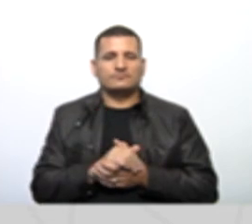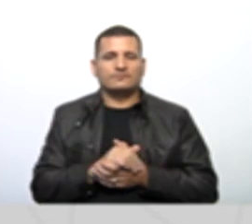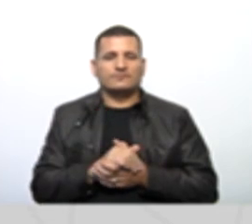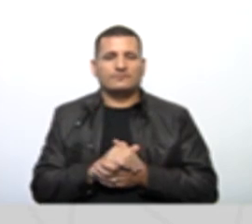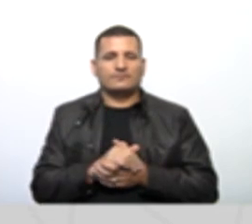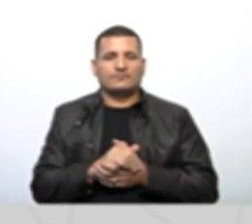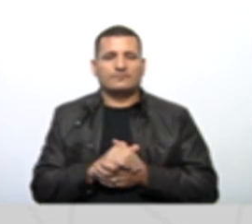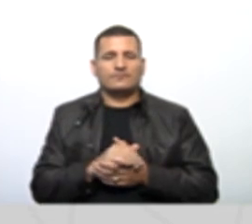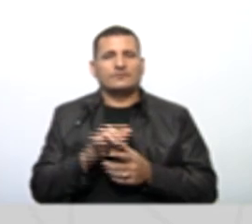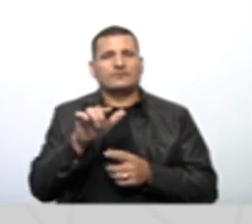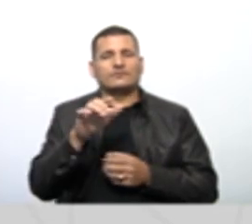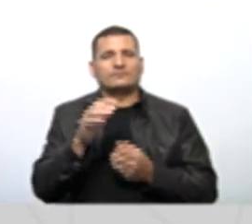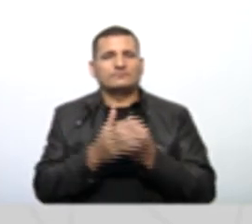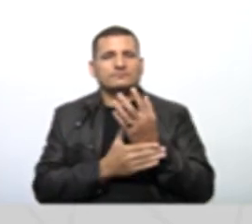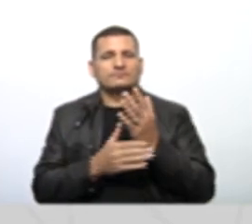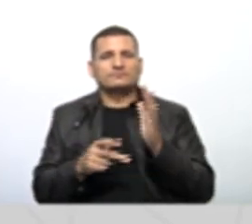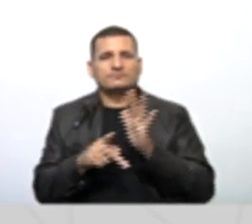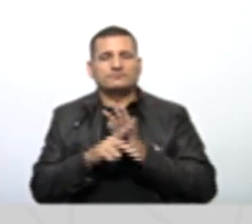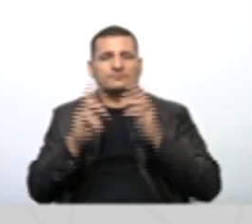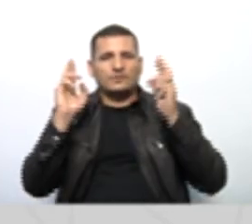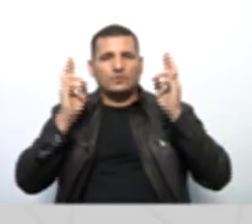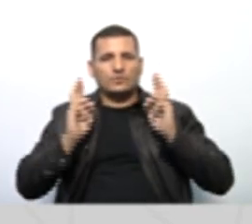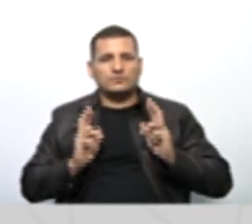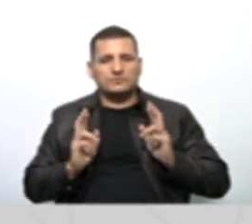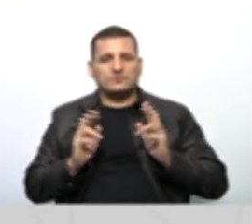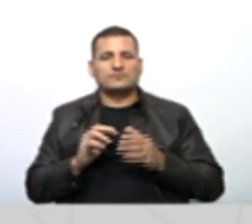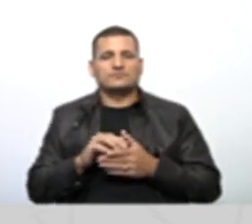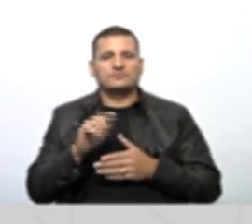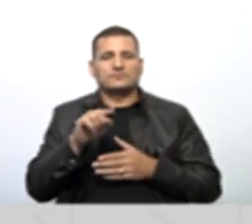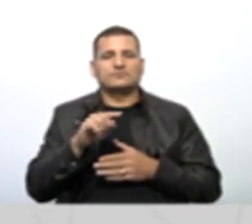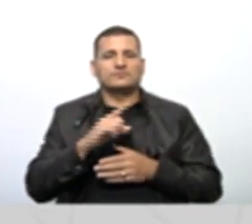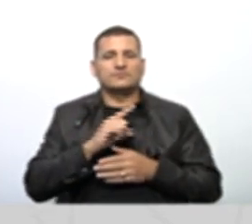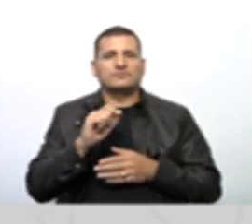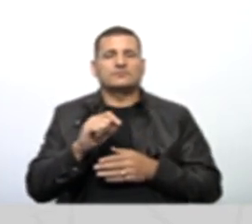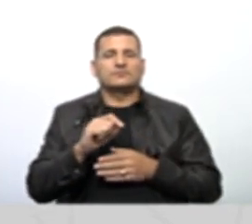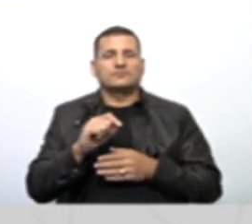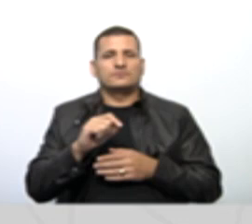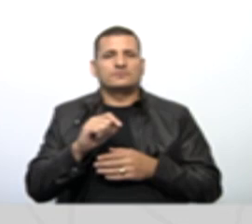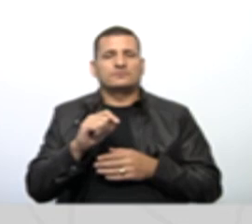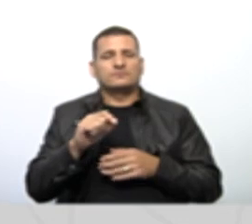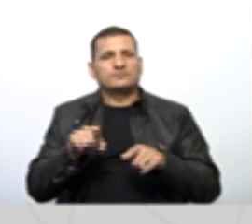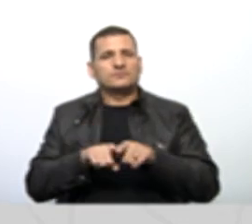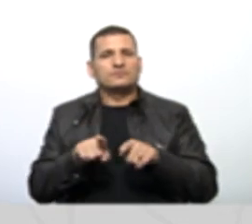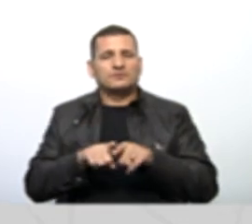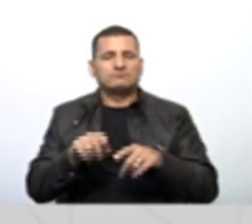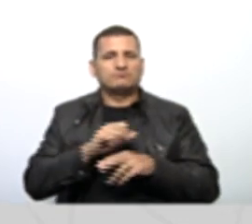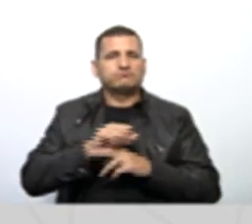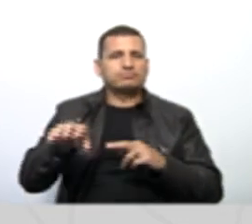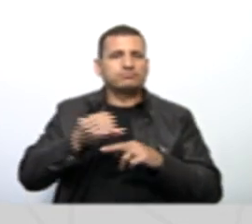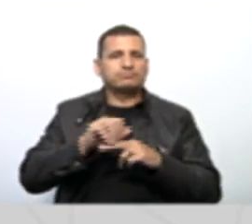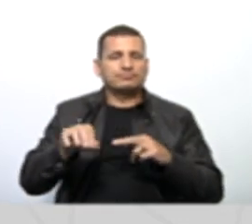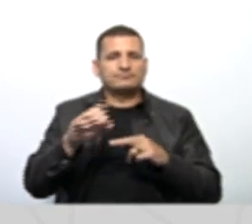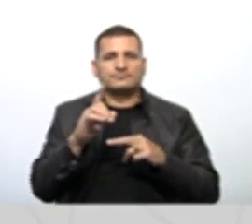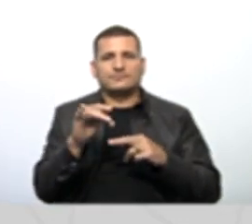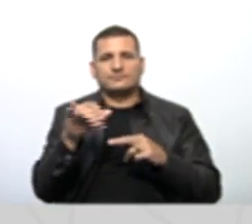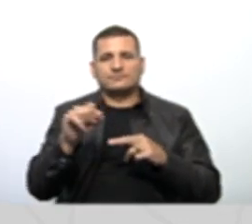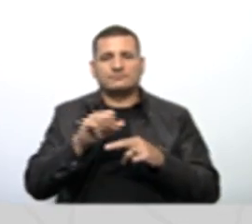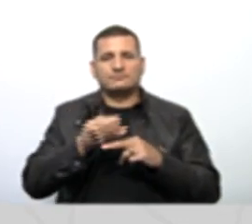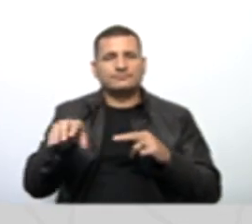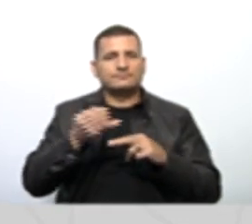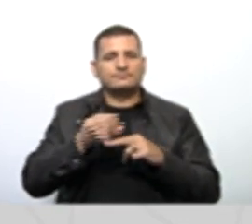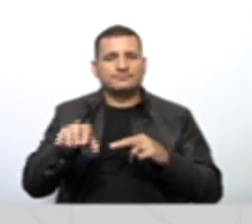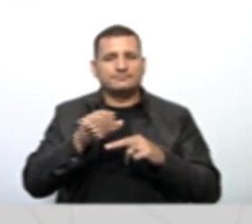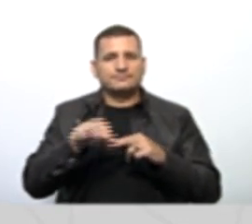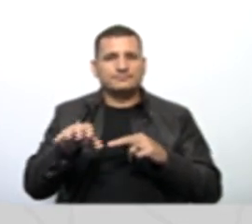originário da república checa ele transmite dados ano feixe de luz é como se fosse um led e um psicólogo na